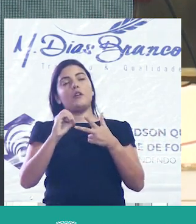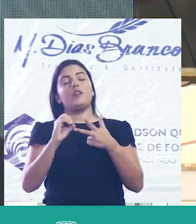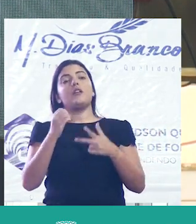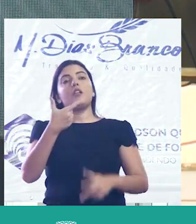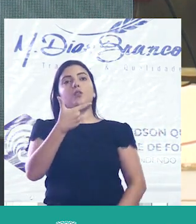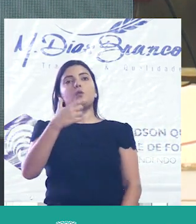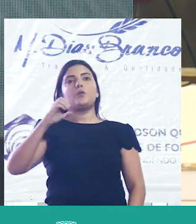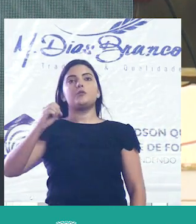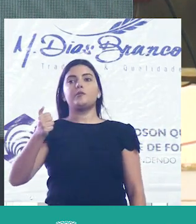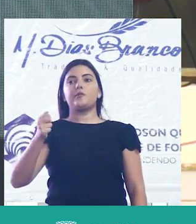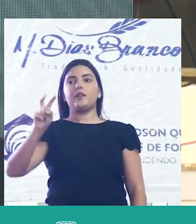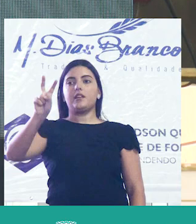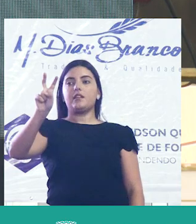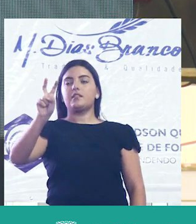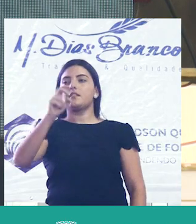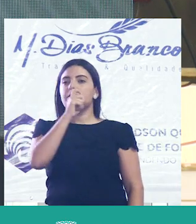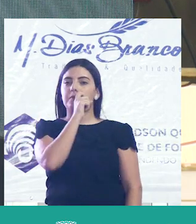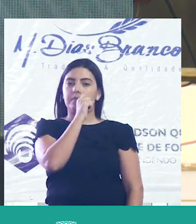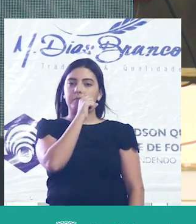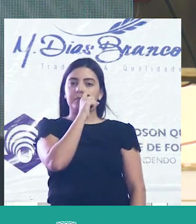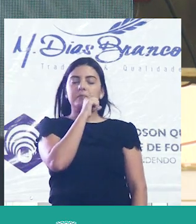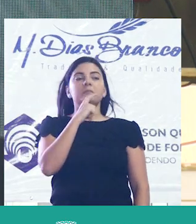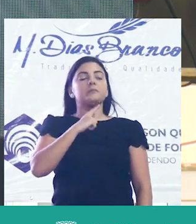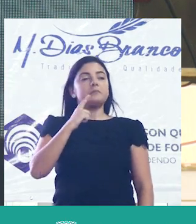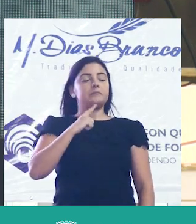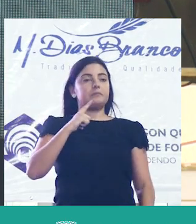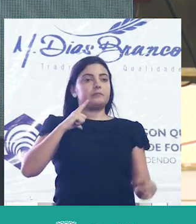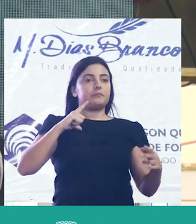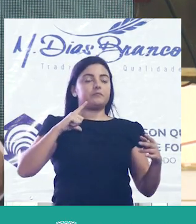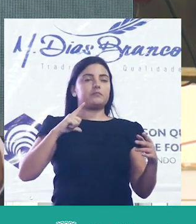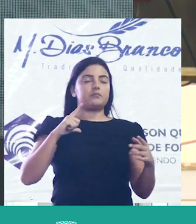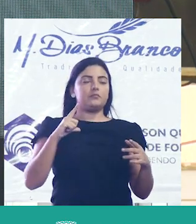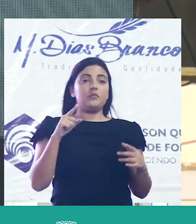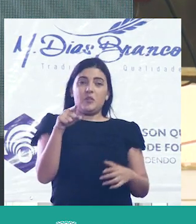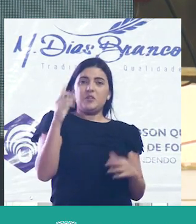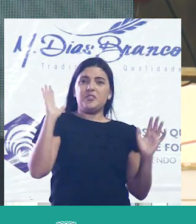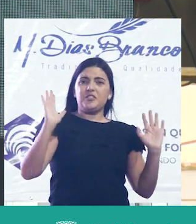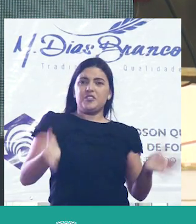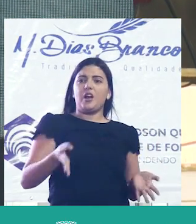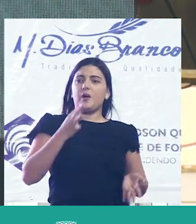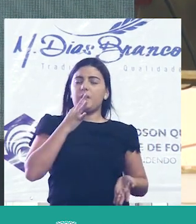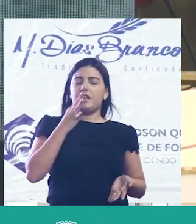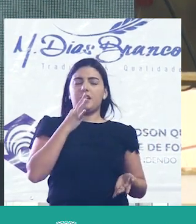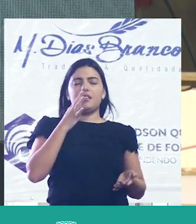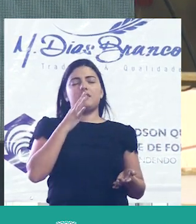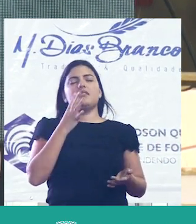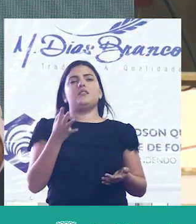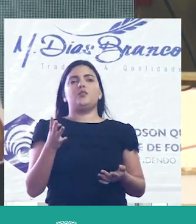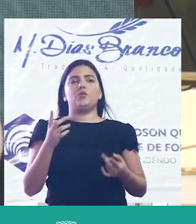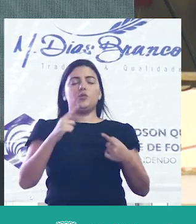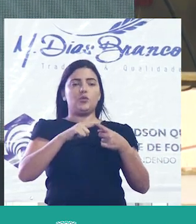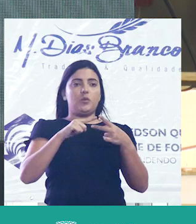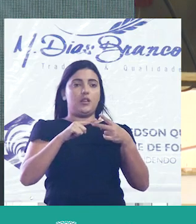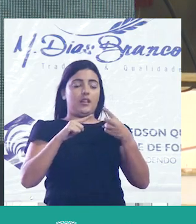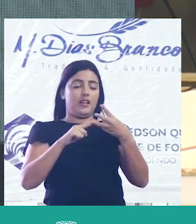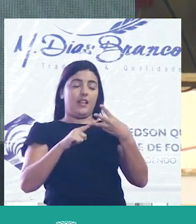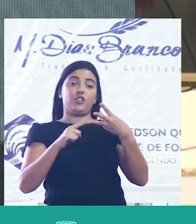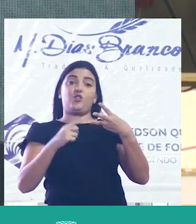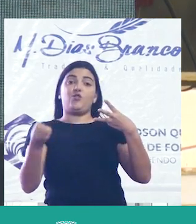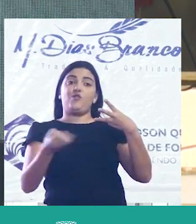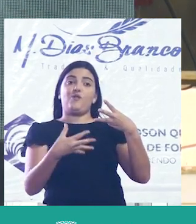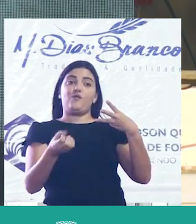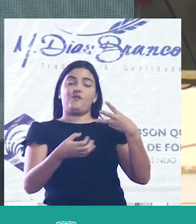2015. São 3 situações, 2 das quais você já conhece. A terceira é